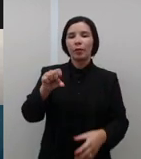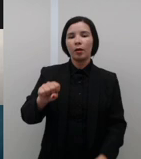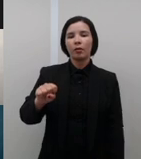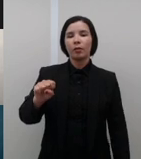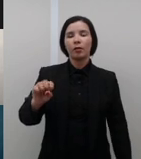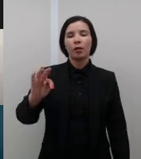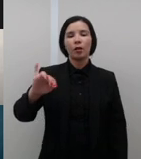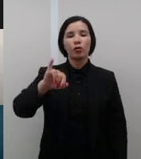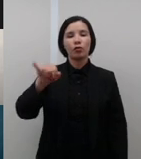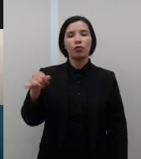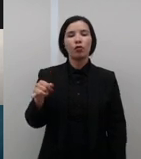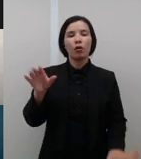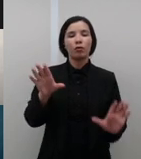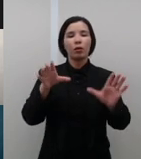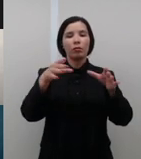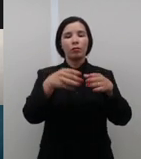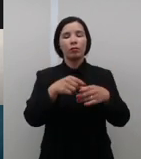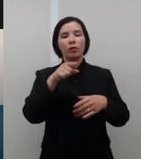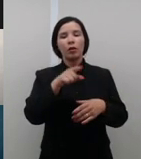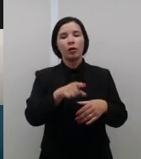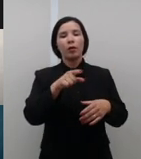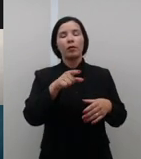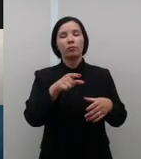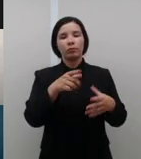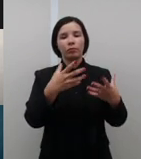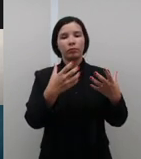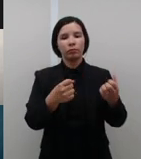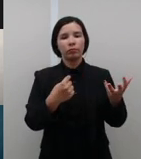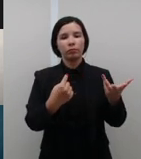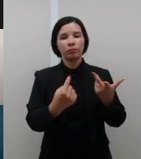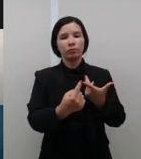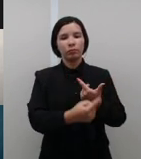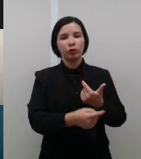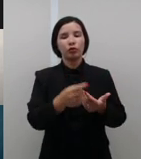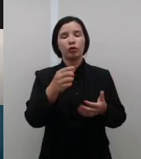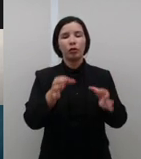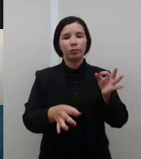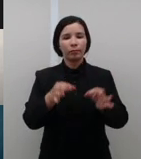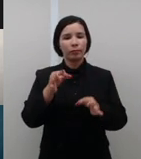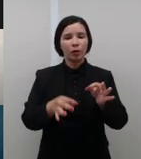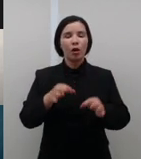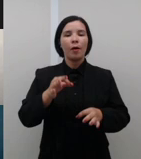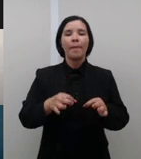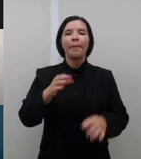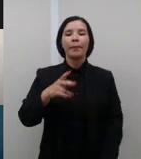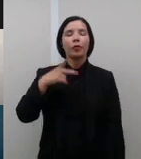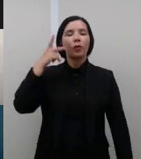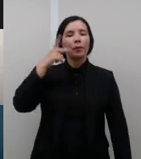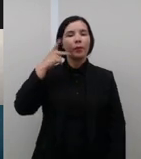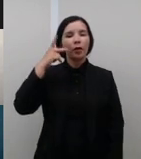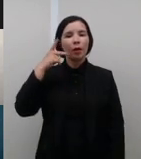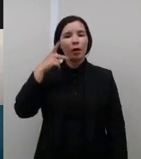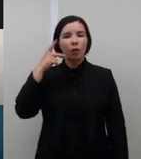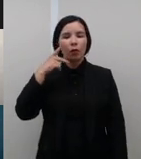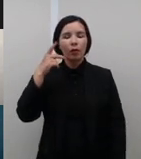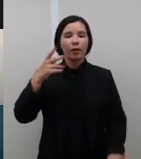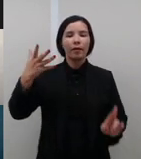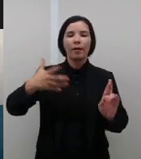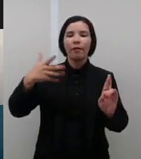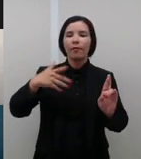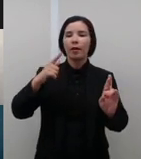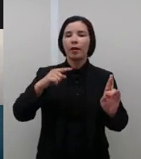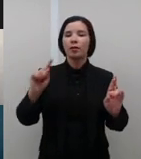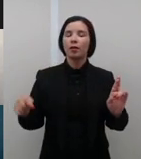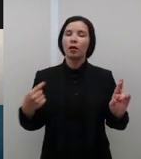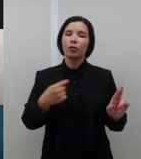concurso público para outorga de delegação de notas e de registro no Estado do Piauí, e é feita referência exatamente à nossa decisão, que foi